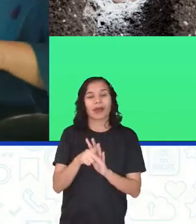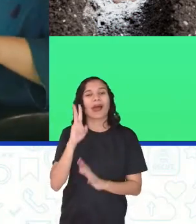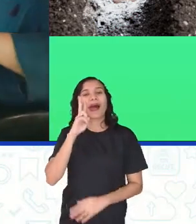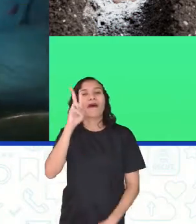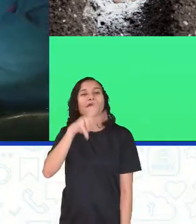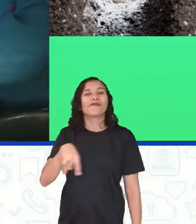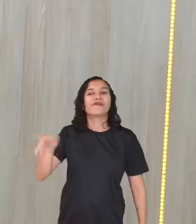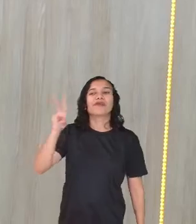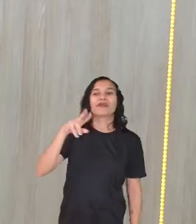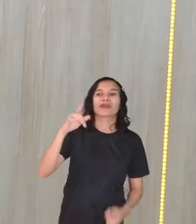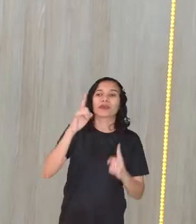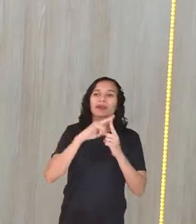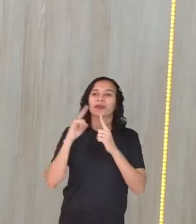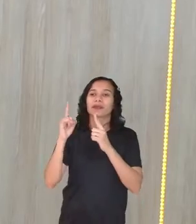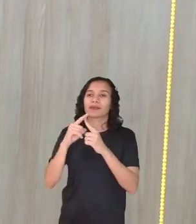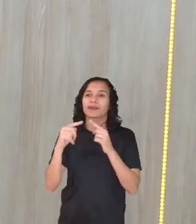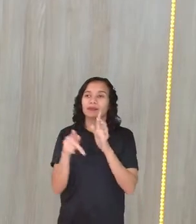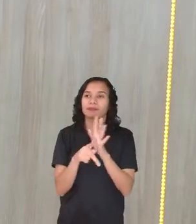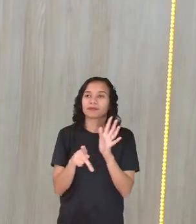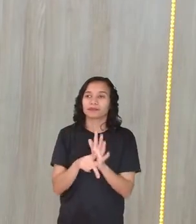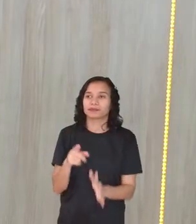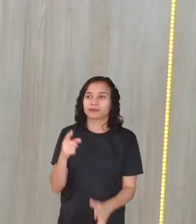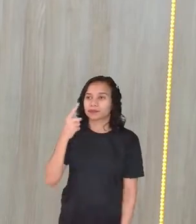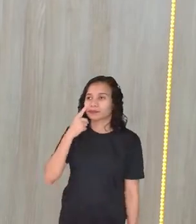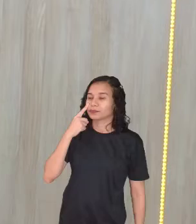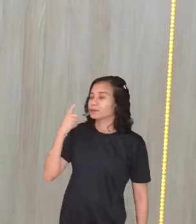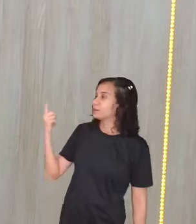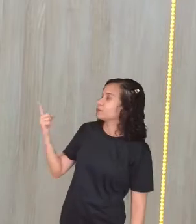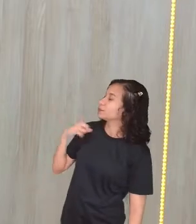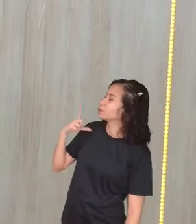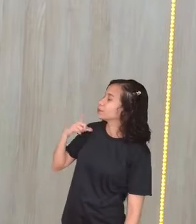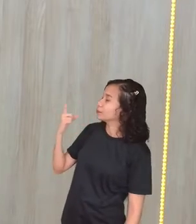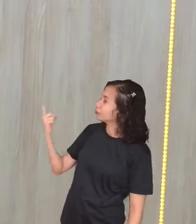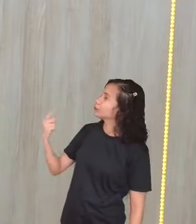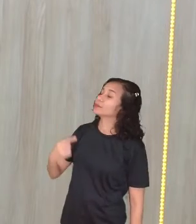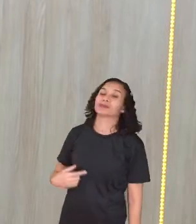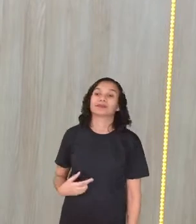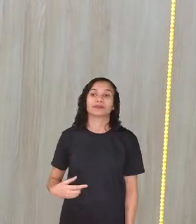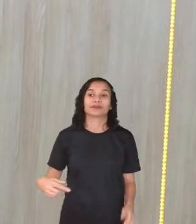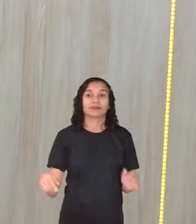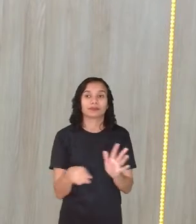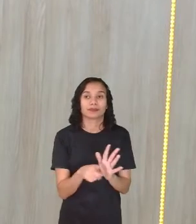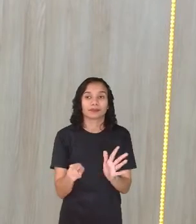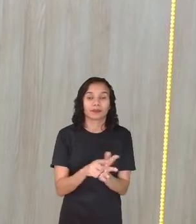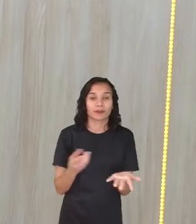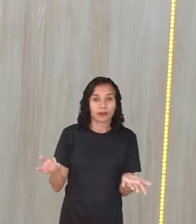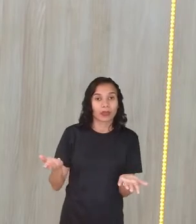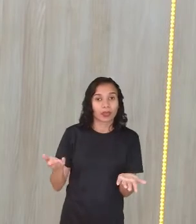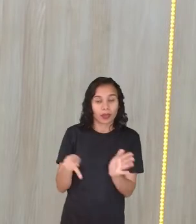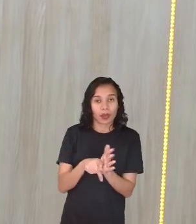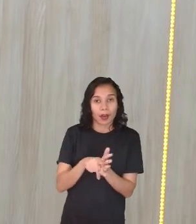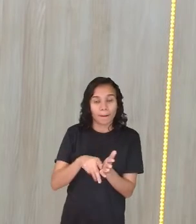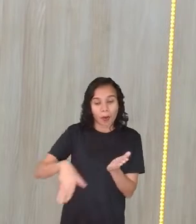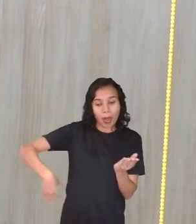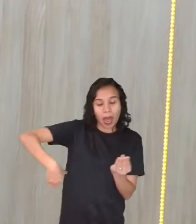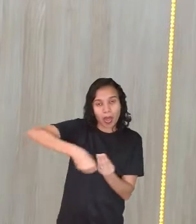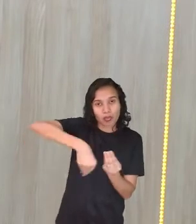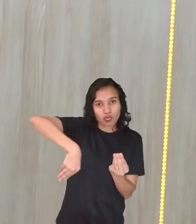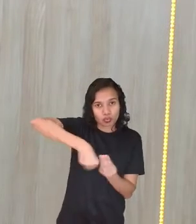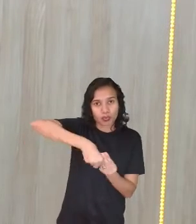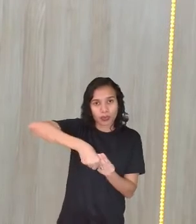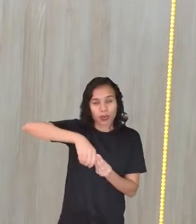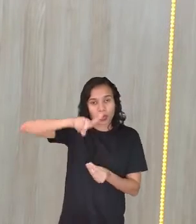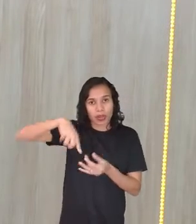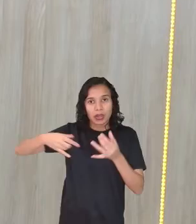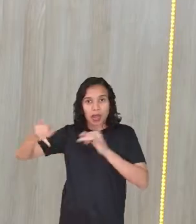poder apontar alguns tipos. Nós temos aqui, né, a adição do adubo que foi